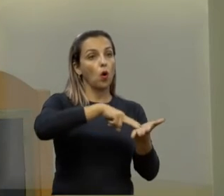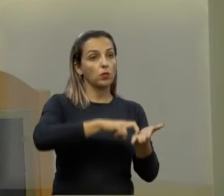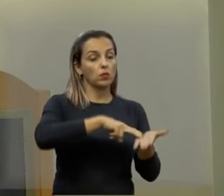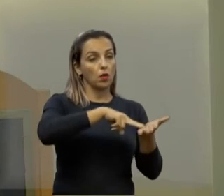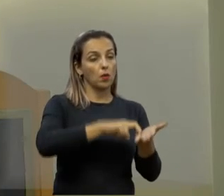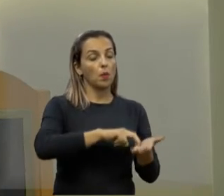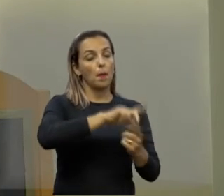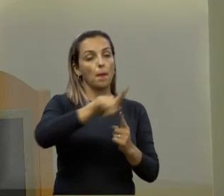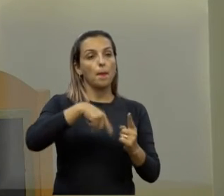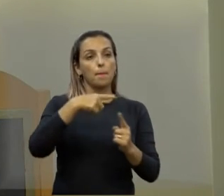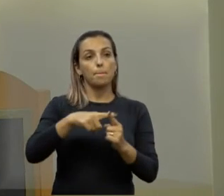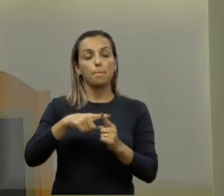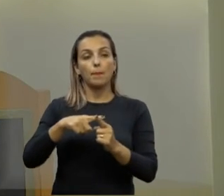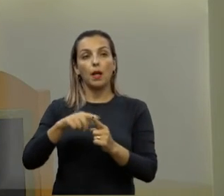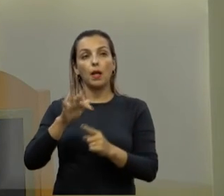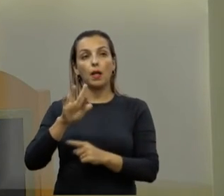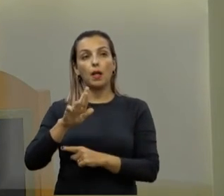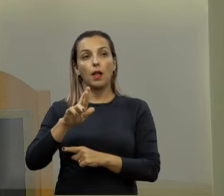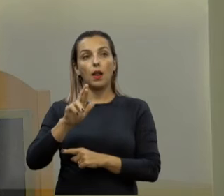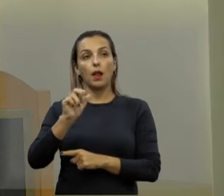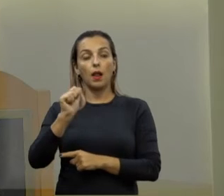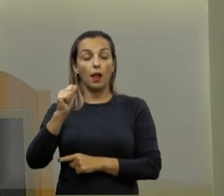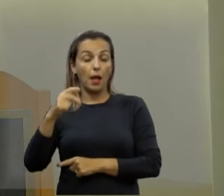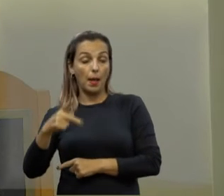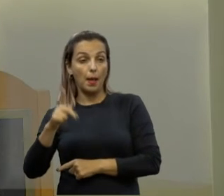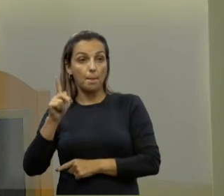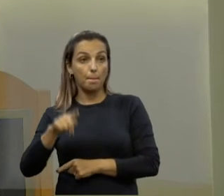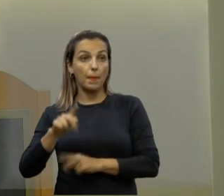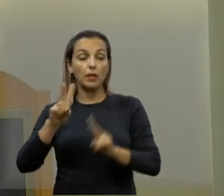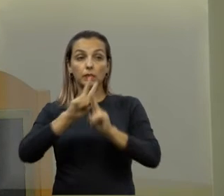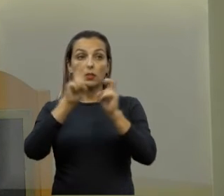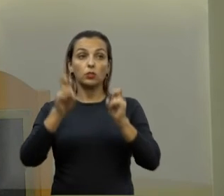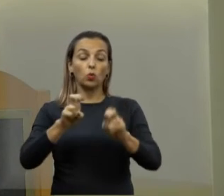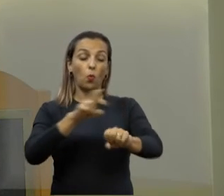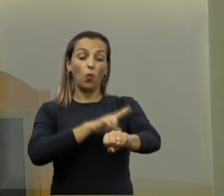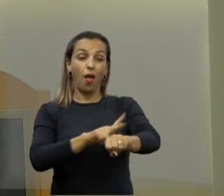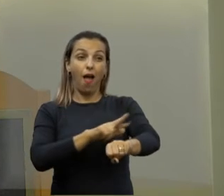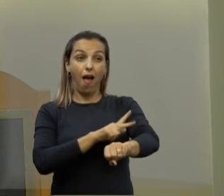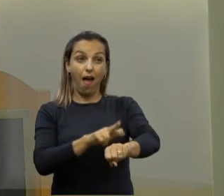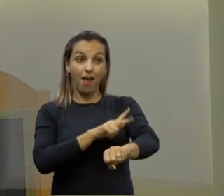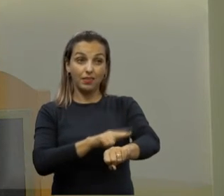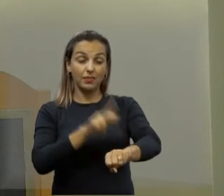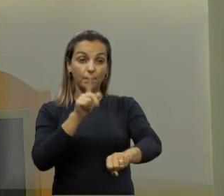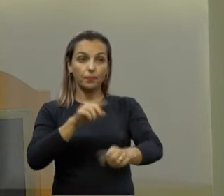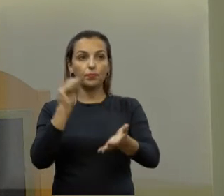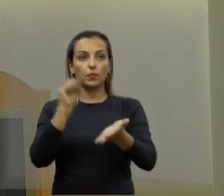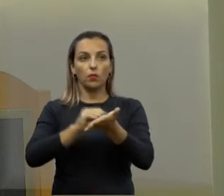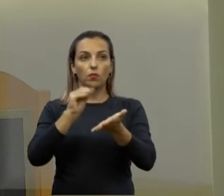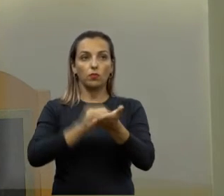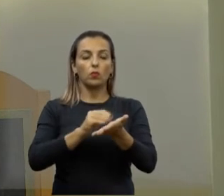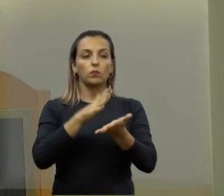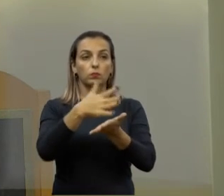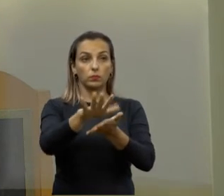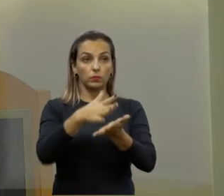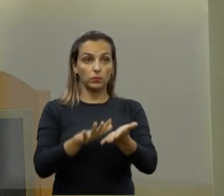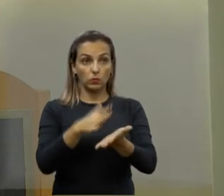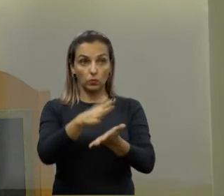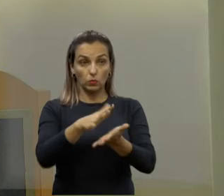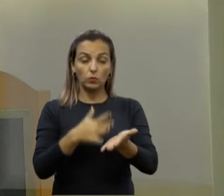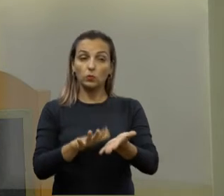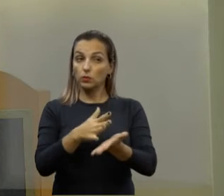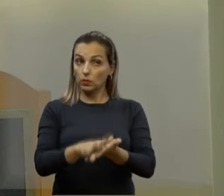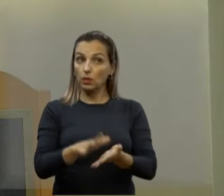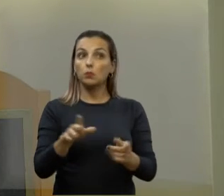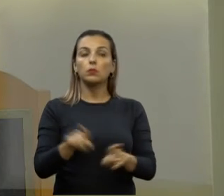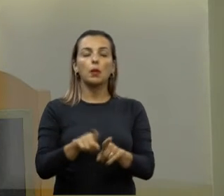do funk mas a gente for entrar no nas questões raciais por exemplo faltou Oi e